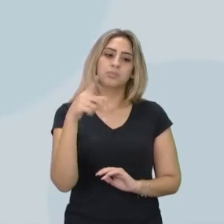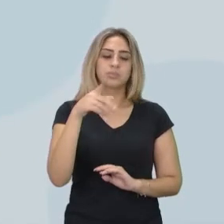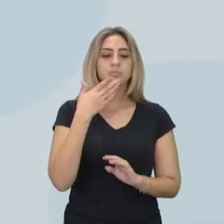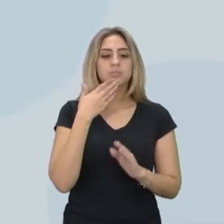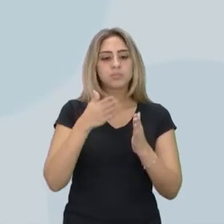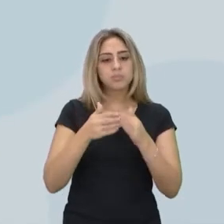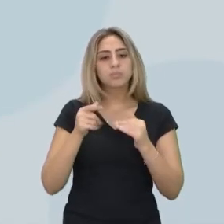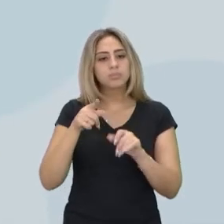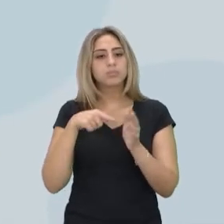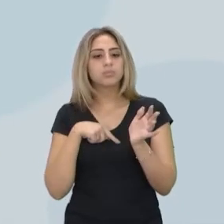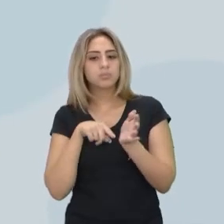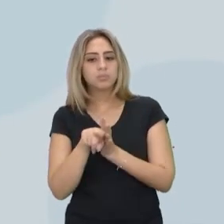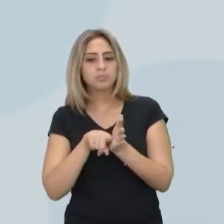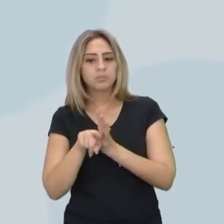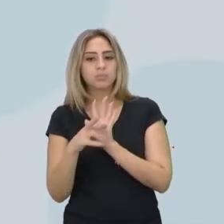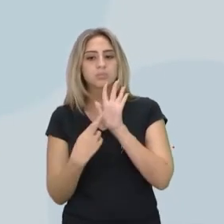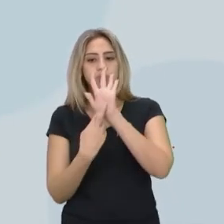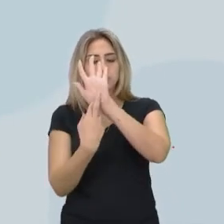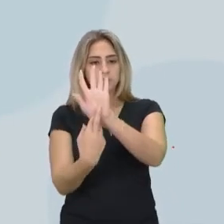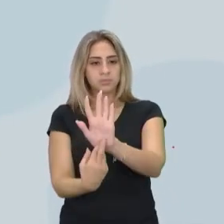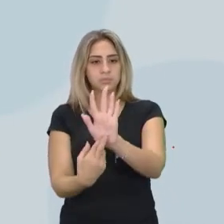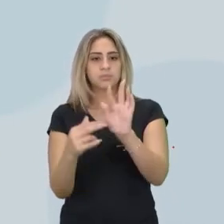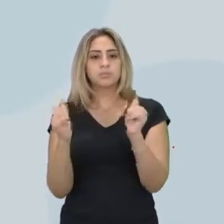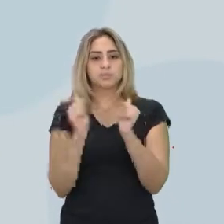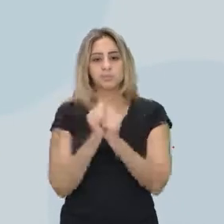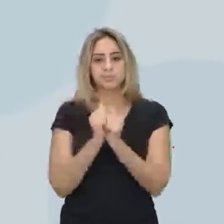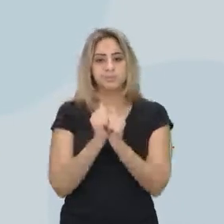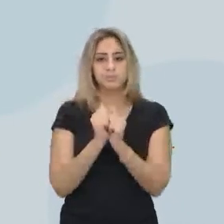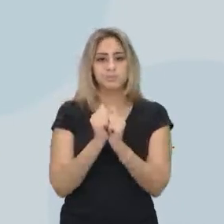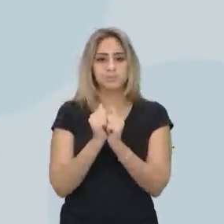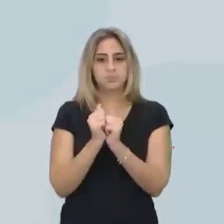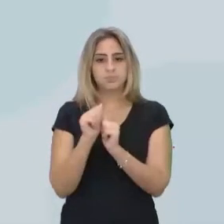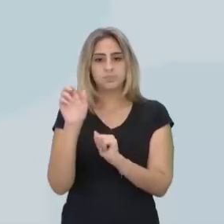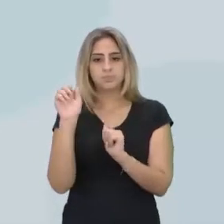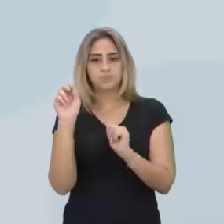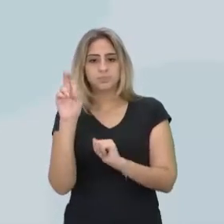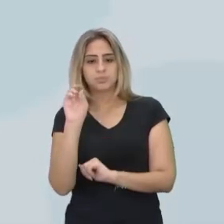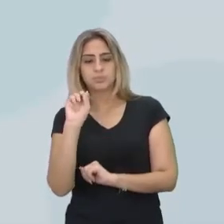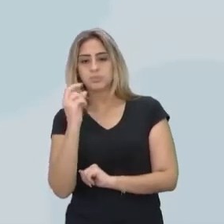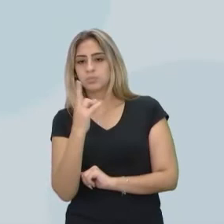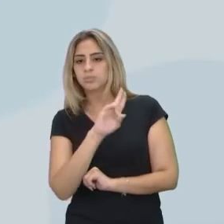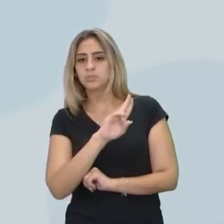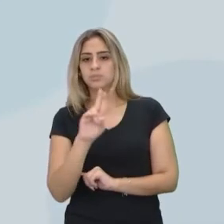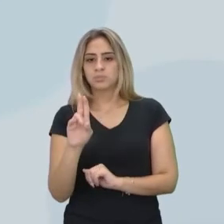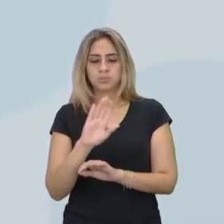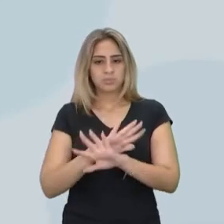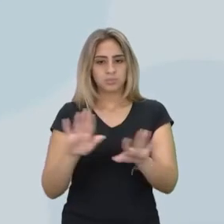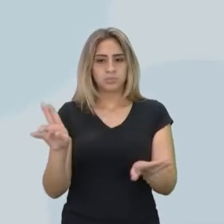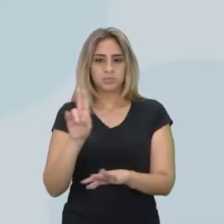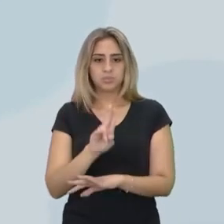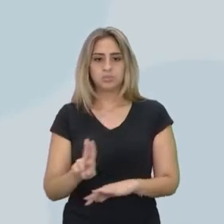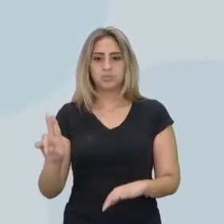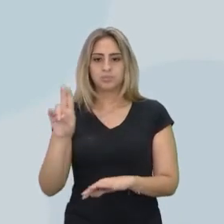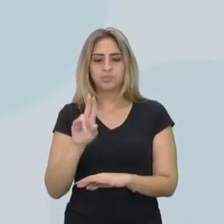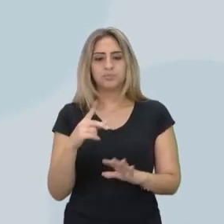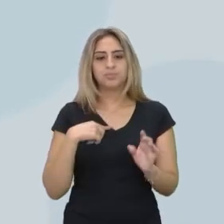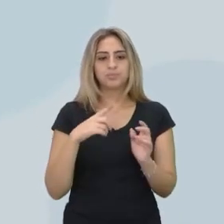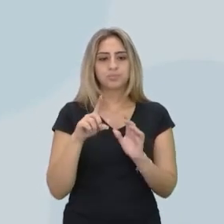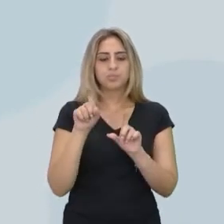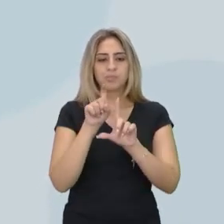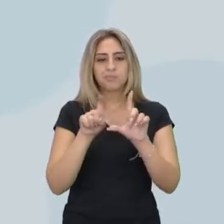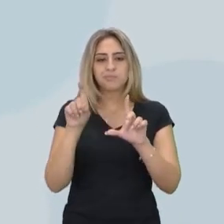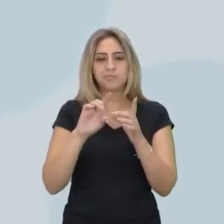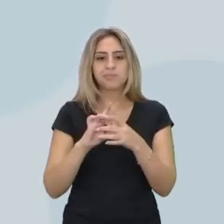para analisar e representar com ou sem o uso de dispositivos e aplicativos digitais